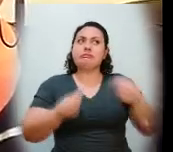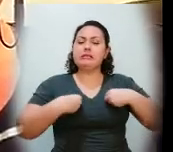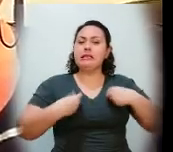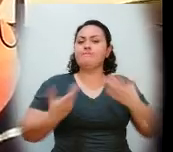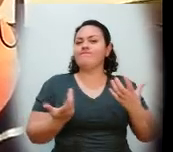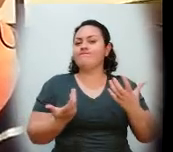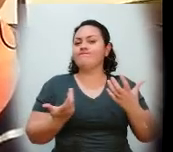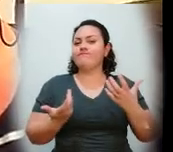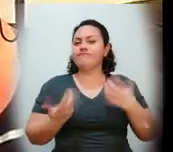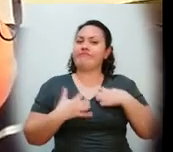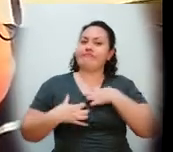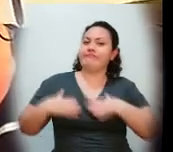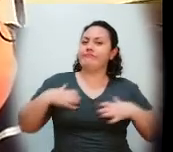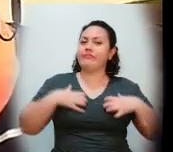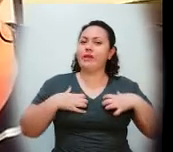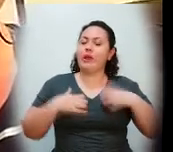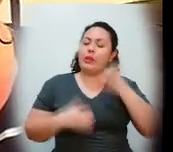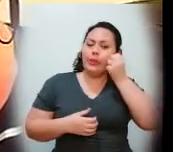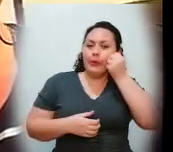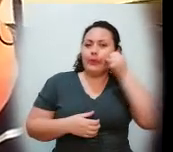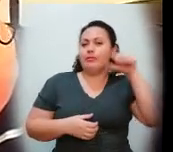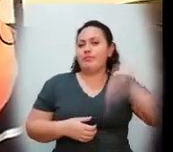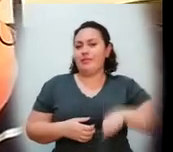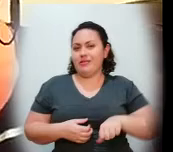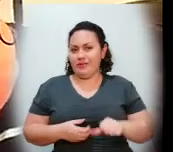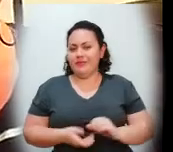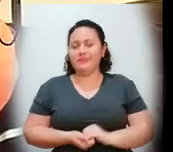vezes, atormentando a nossa mente, né?